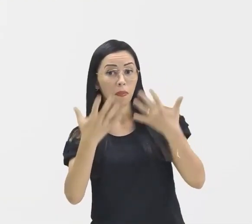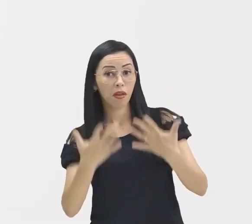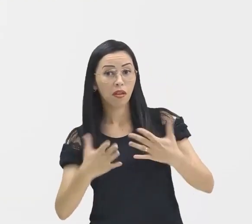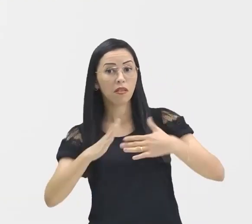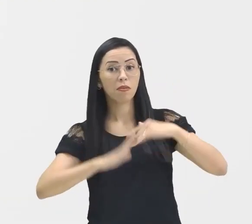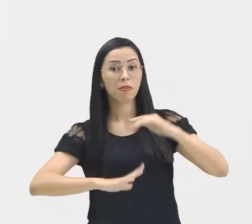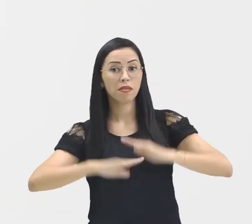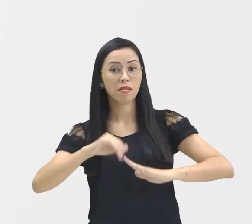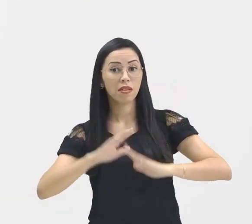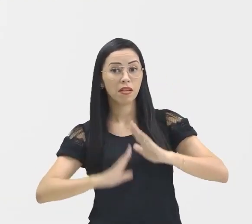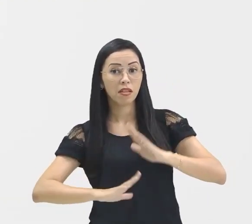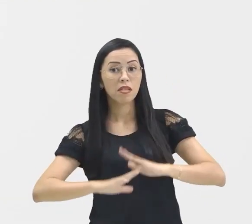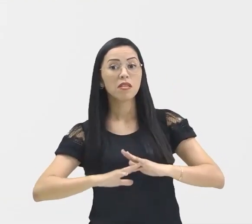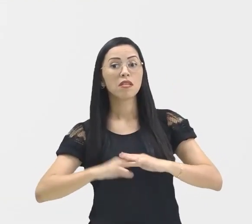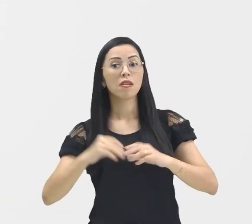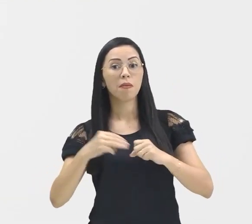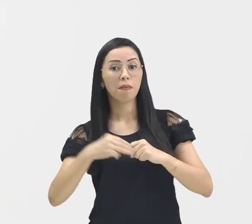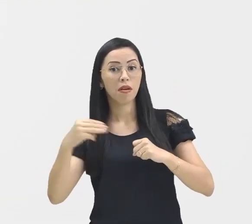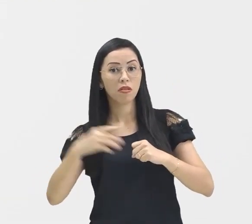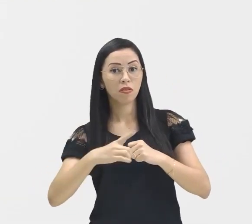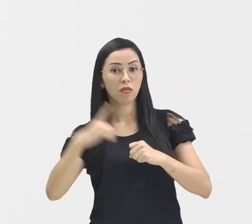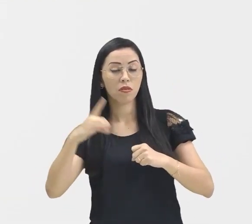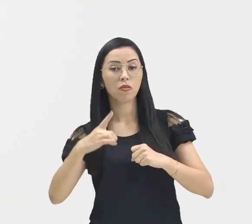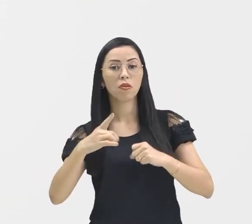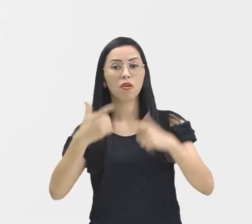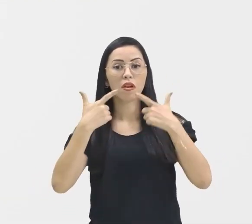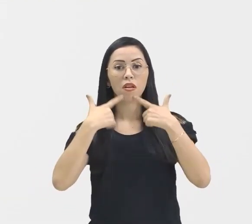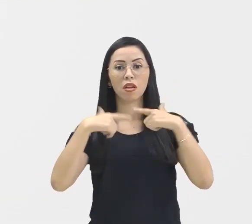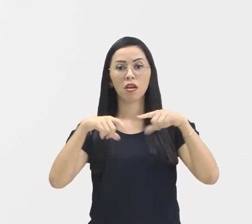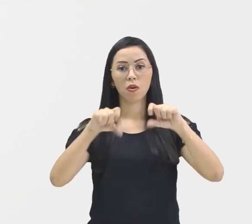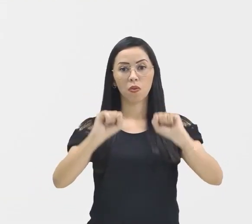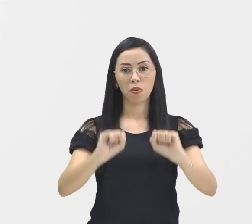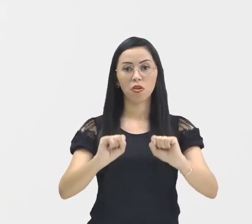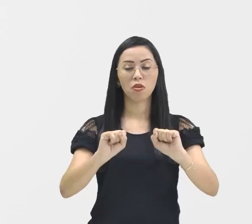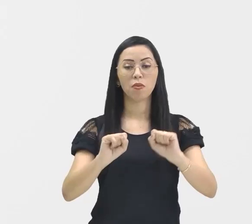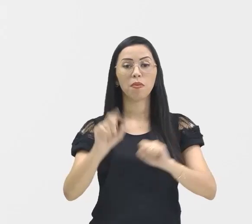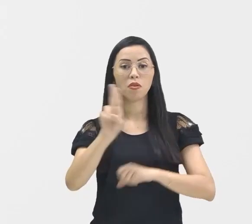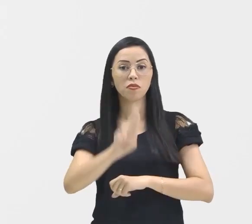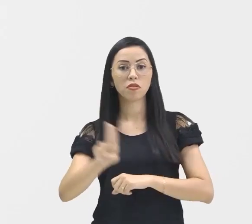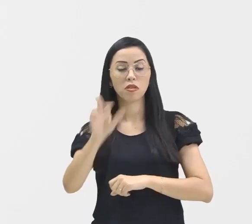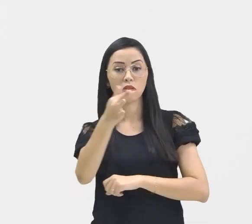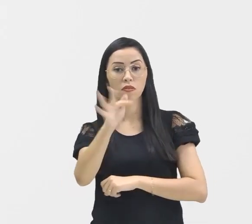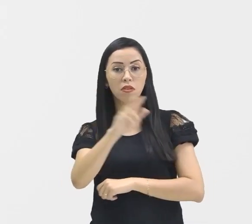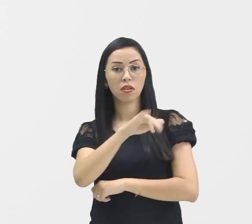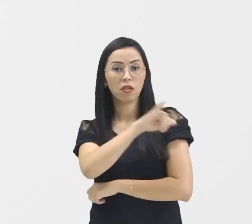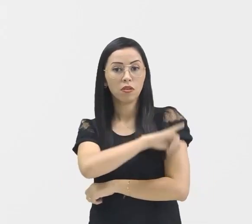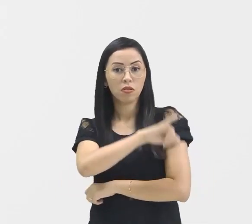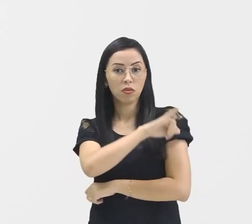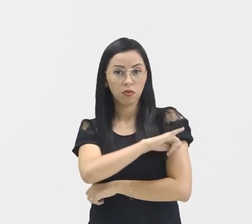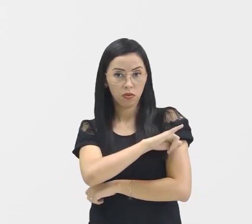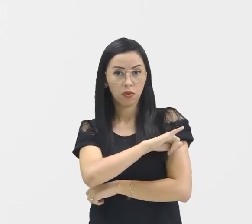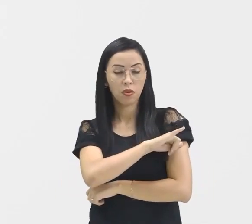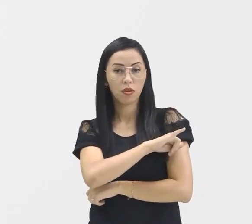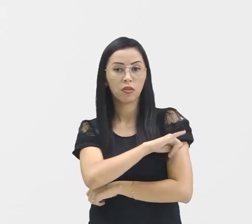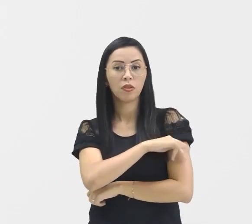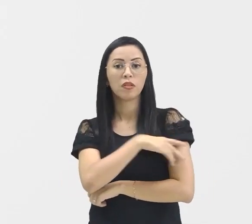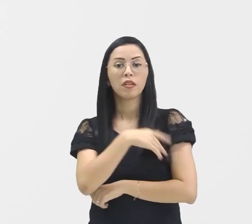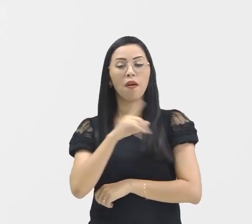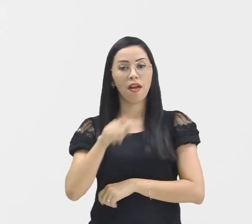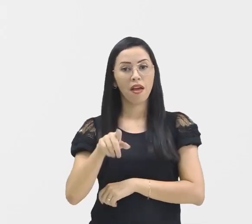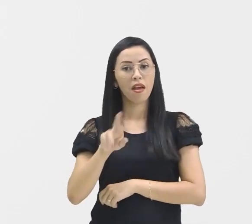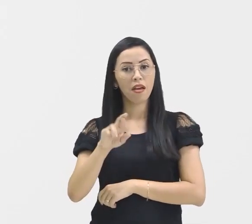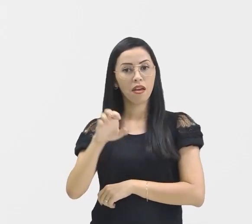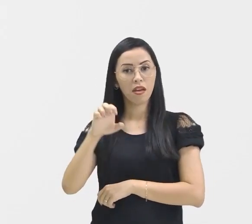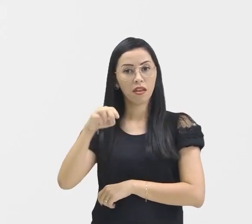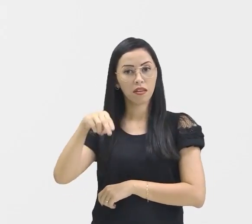a especialista, mestre e doutora em linguística pela UFRJ. De acordo com